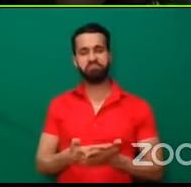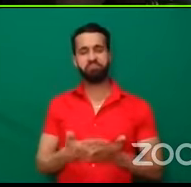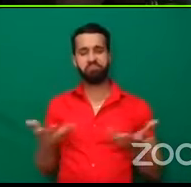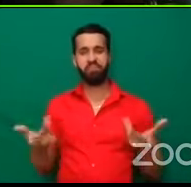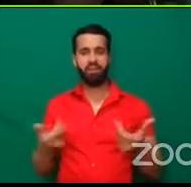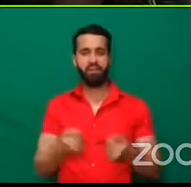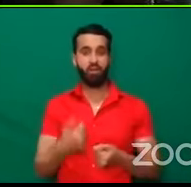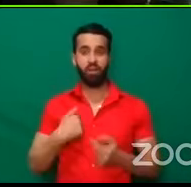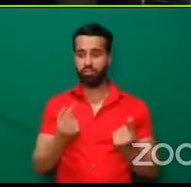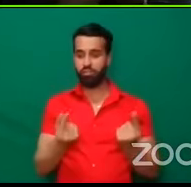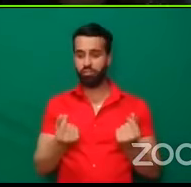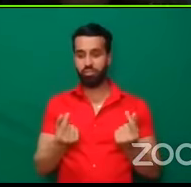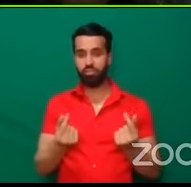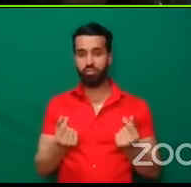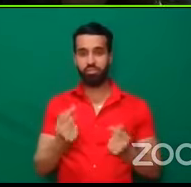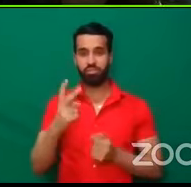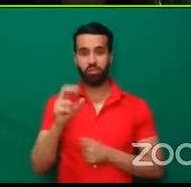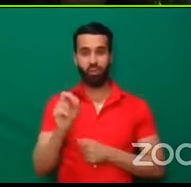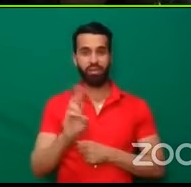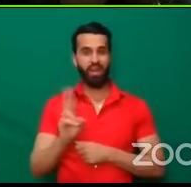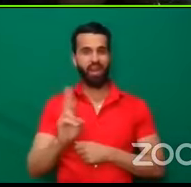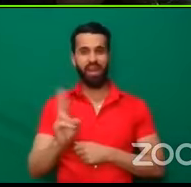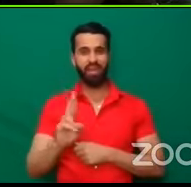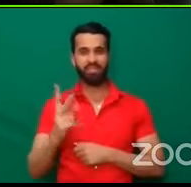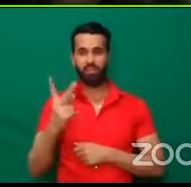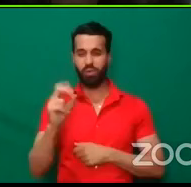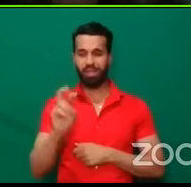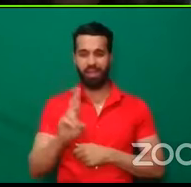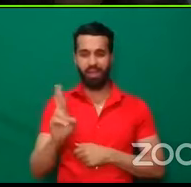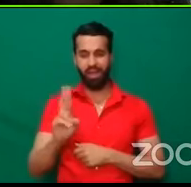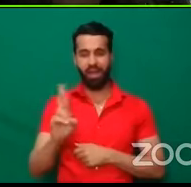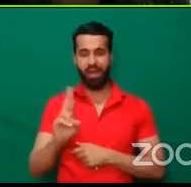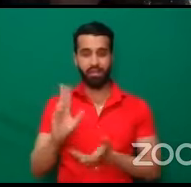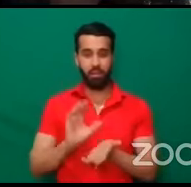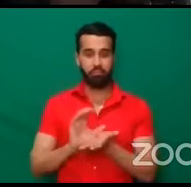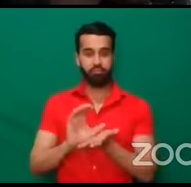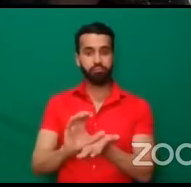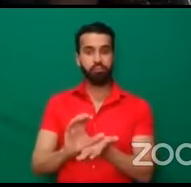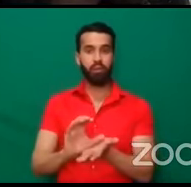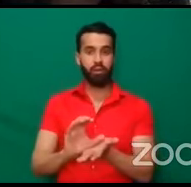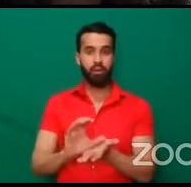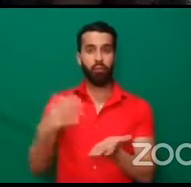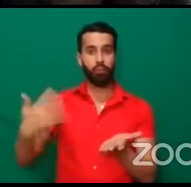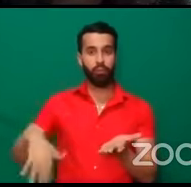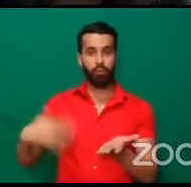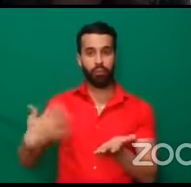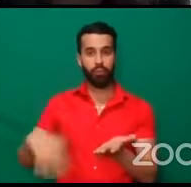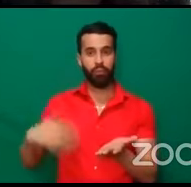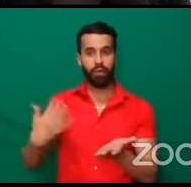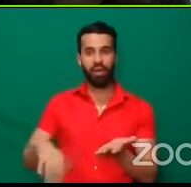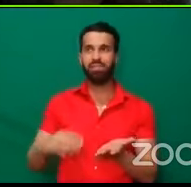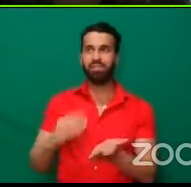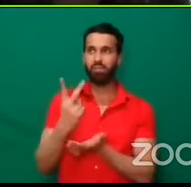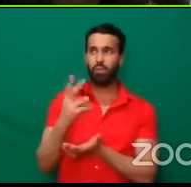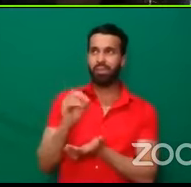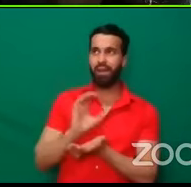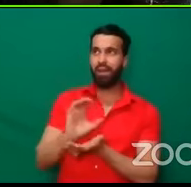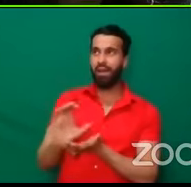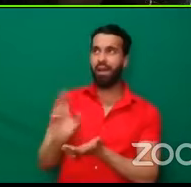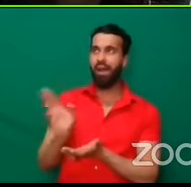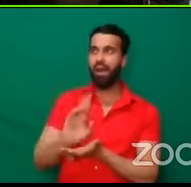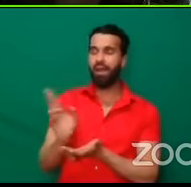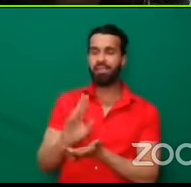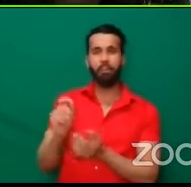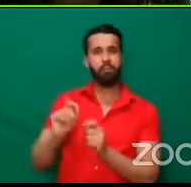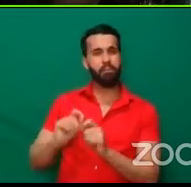sei lá, acho que R$ 50 para fazer ele, né? Acho que gastei um pouquinho mais por causa do spray, né? O spray que